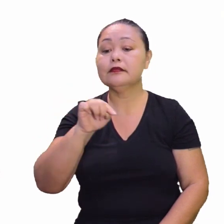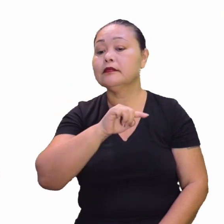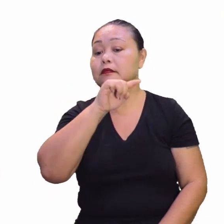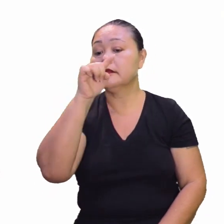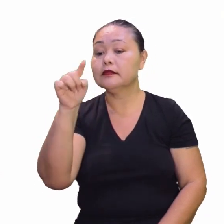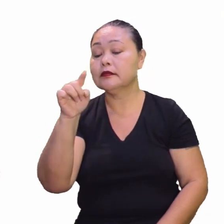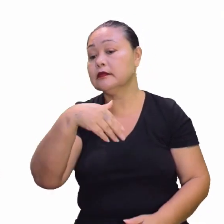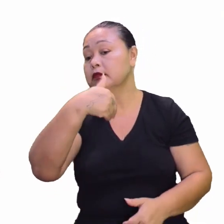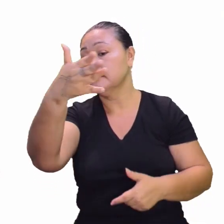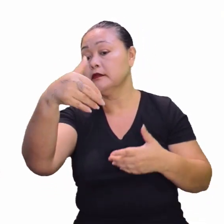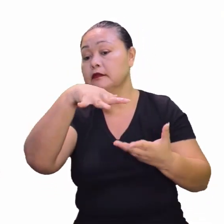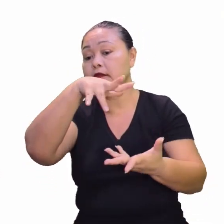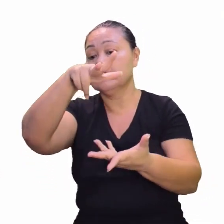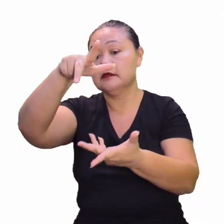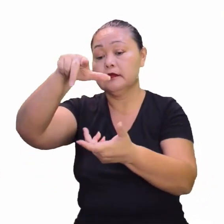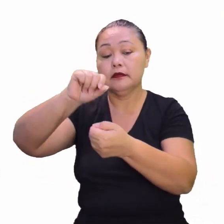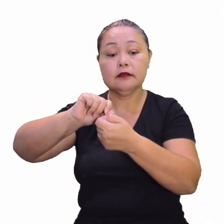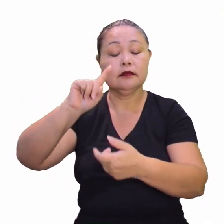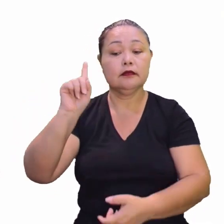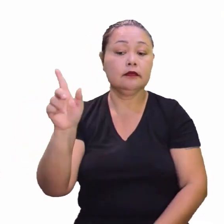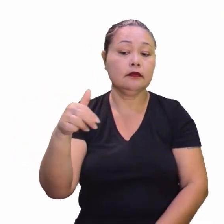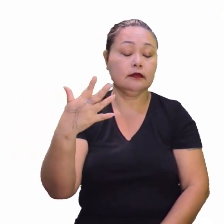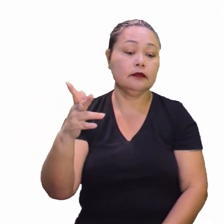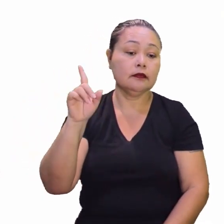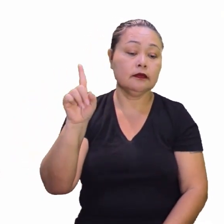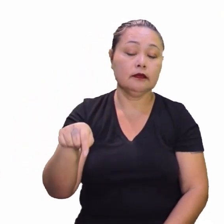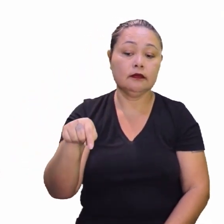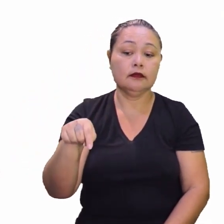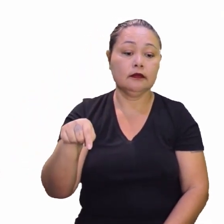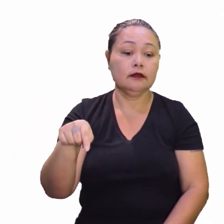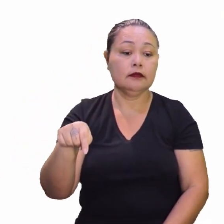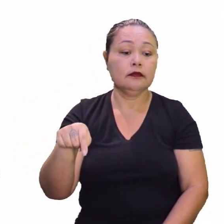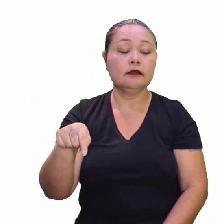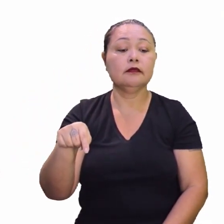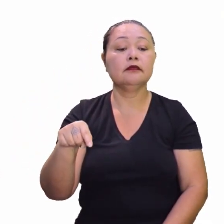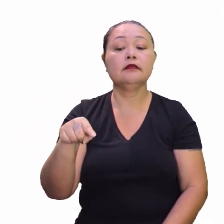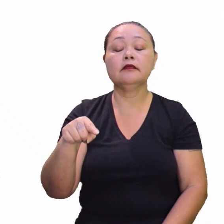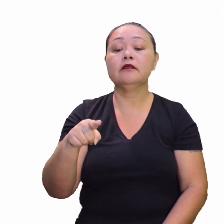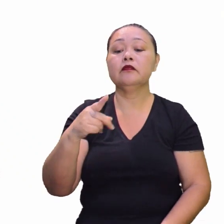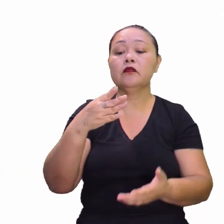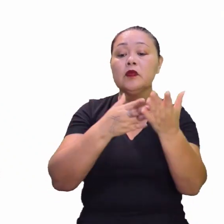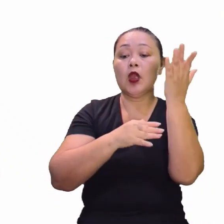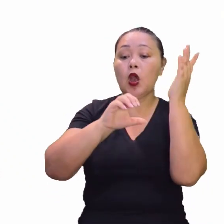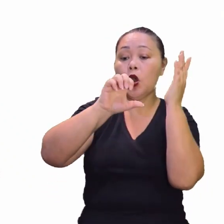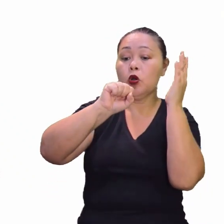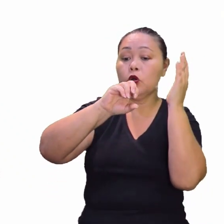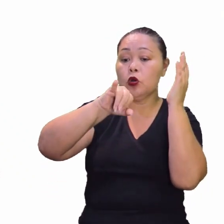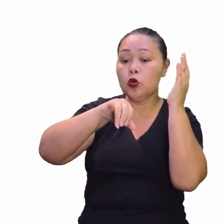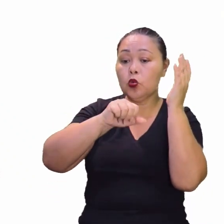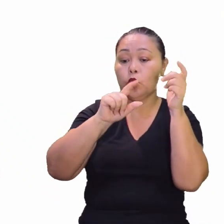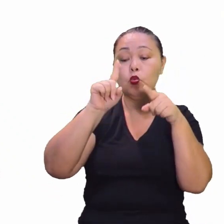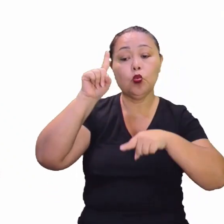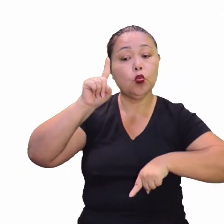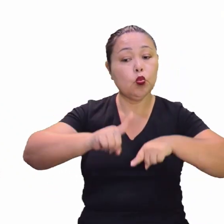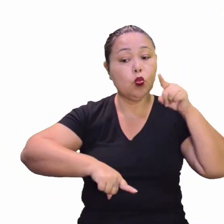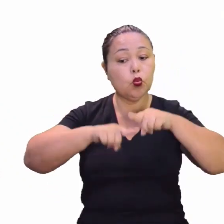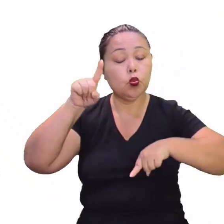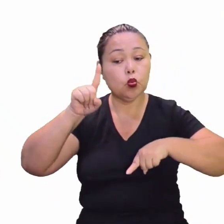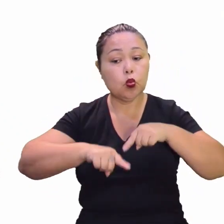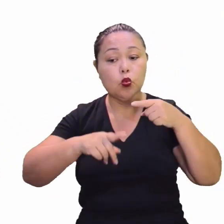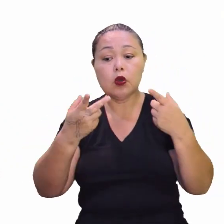para o mundo. Muito bem. Então, é isso aí. Ó. Sai daqui madeira, sai soja, sai